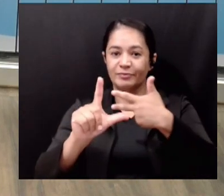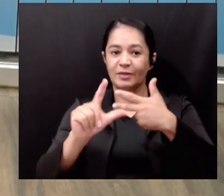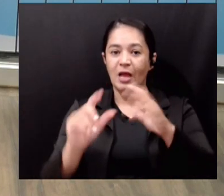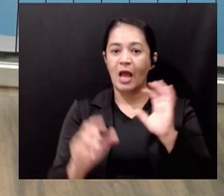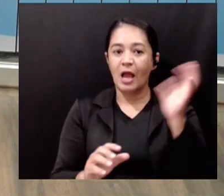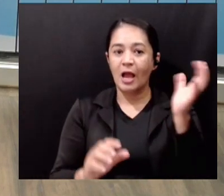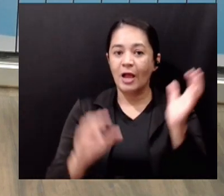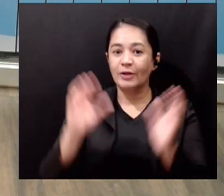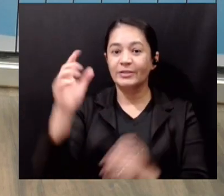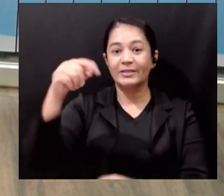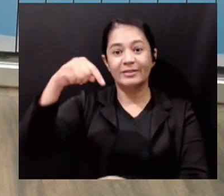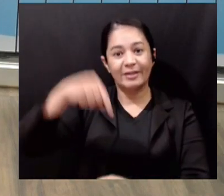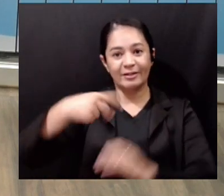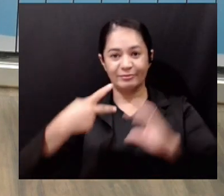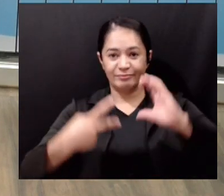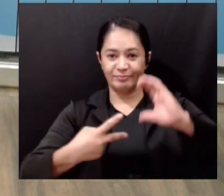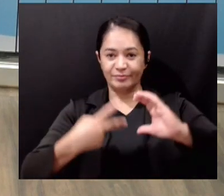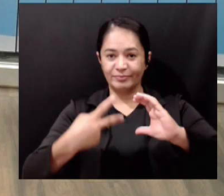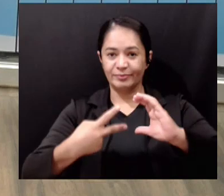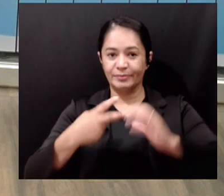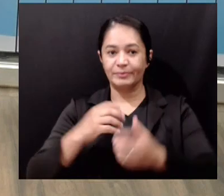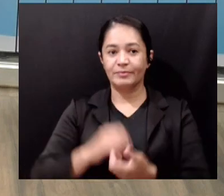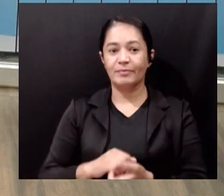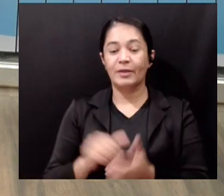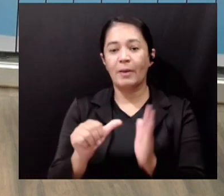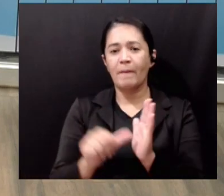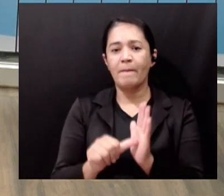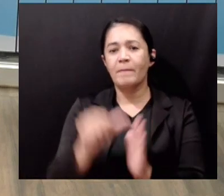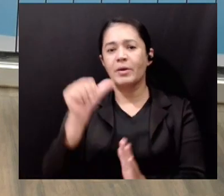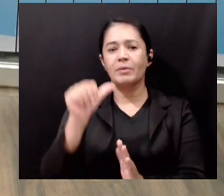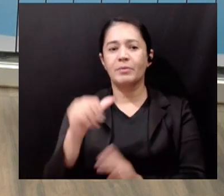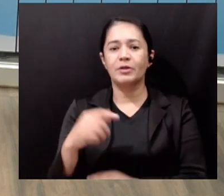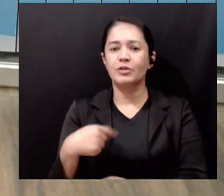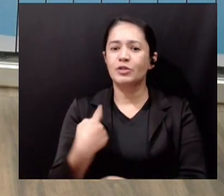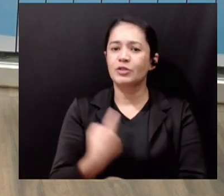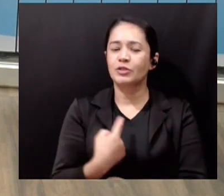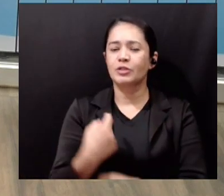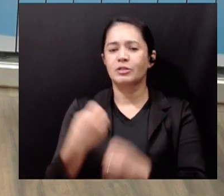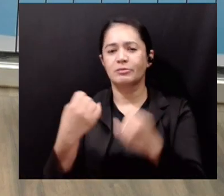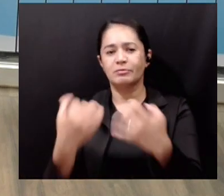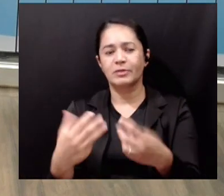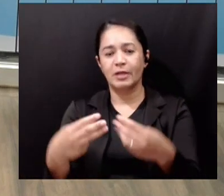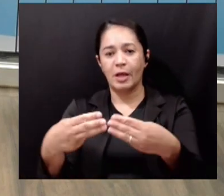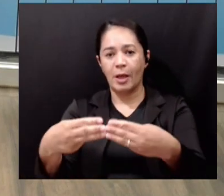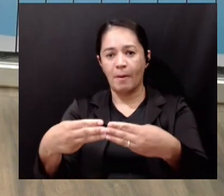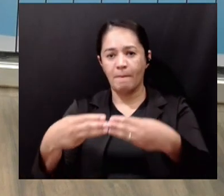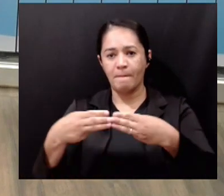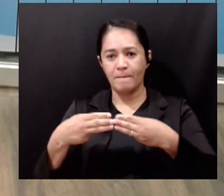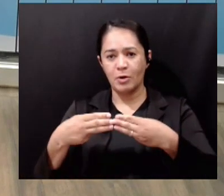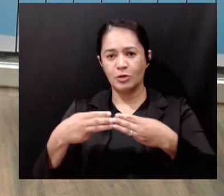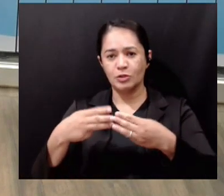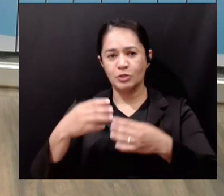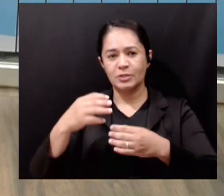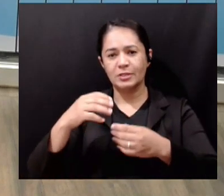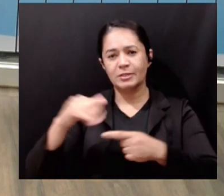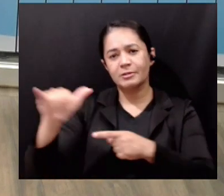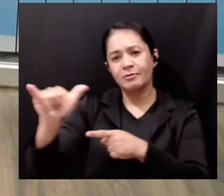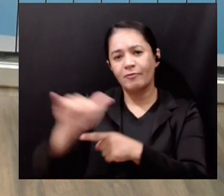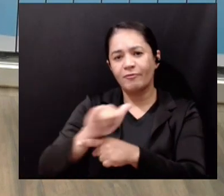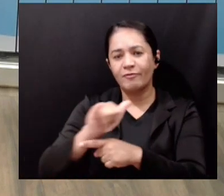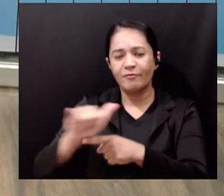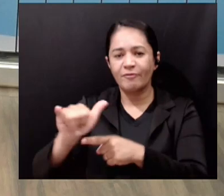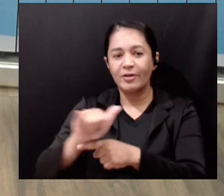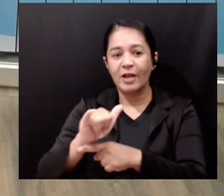Câmara Municipal de Campinas. Primeiro a gente vai falar das moções, que são ferramentas parlamentares em que, quando